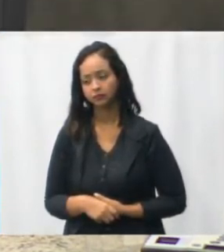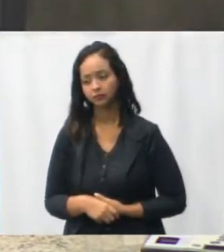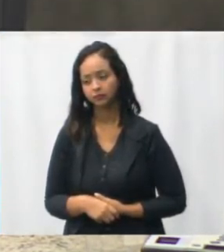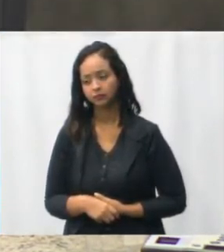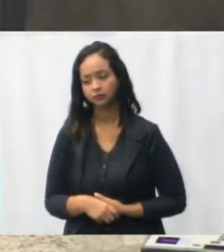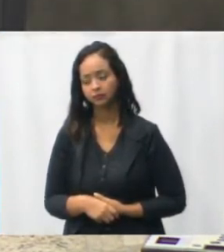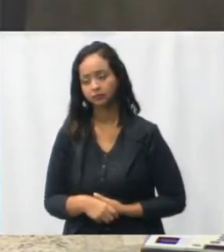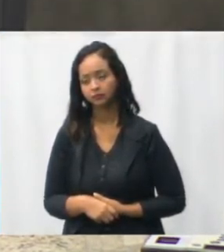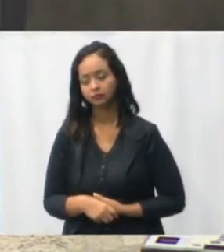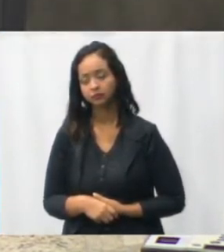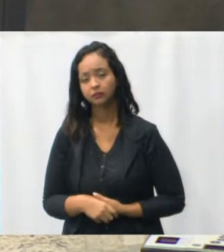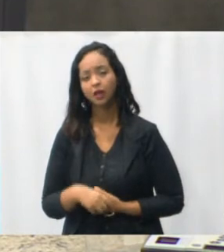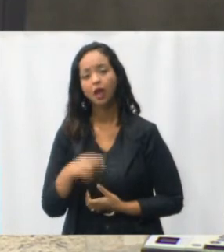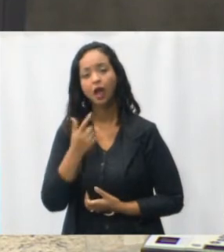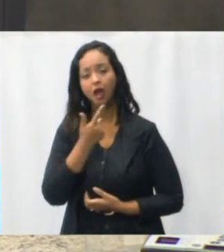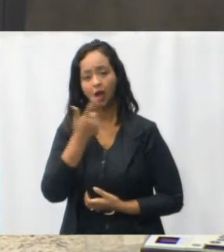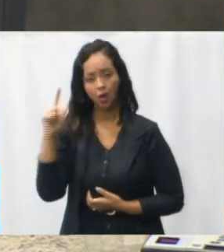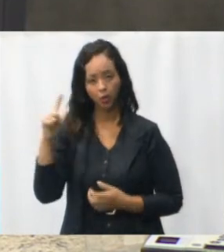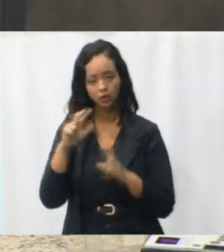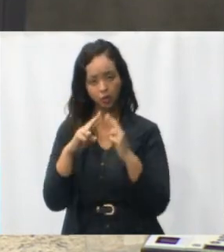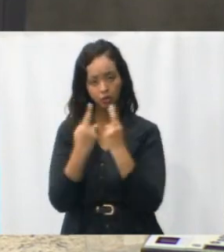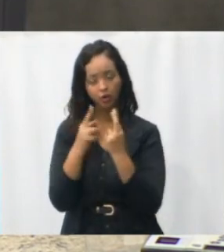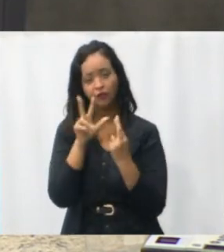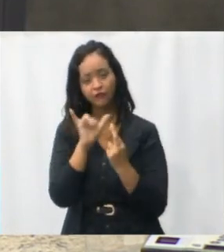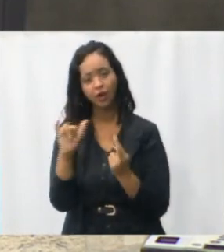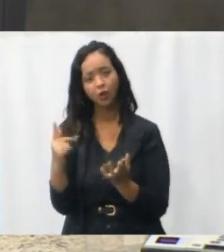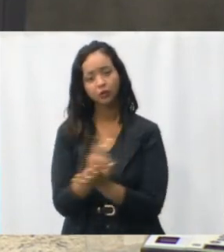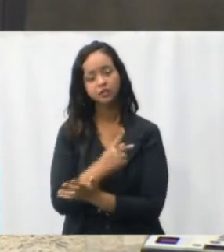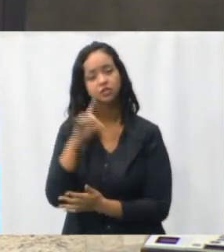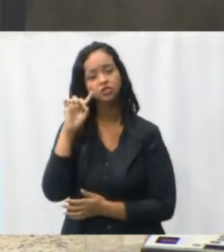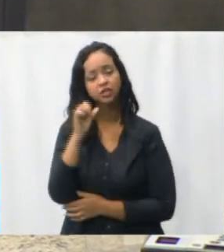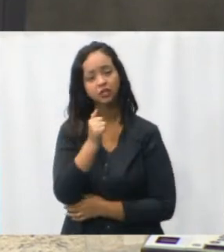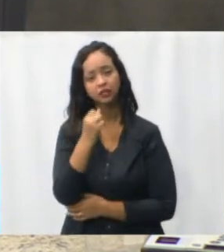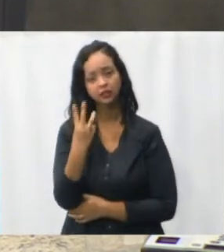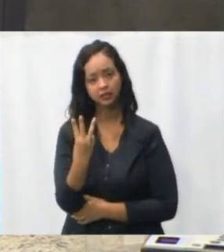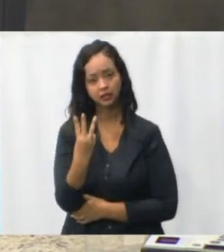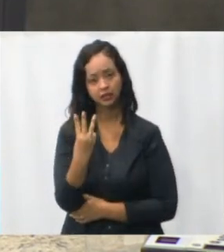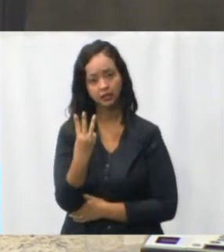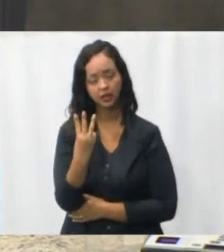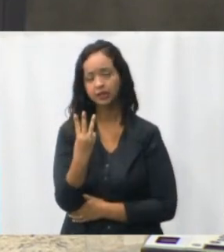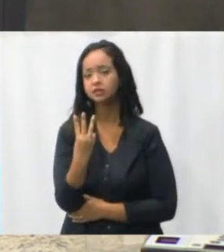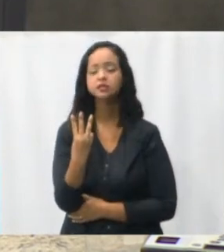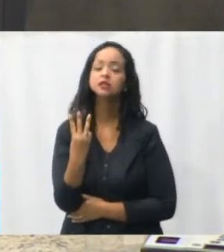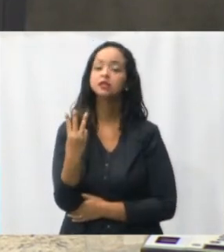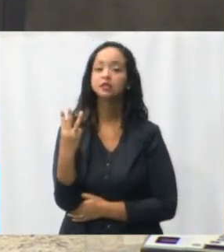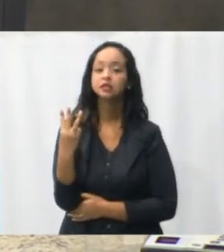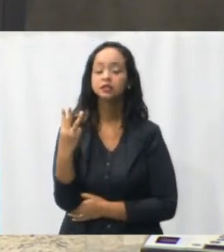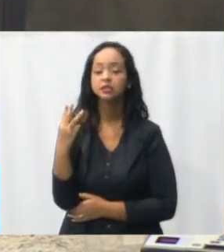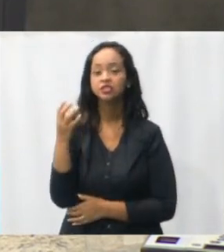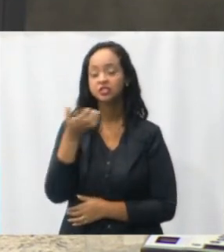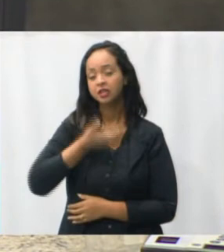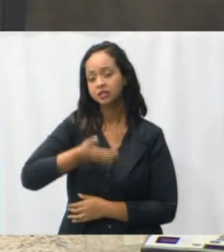A próxima acontecerá no dia 13 de dezembro de 2001, segunda-feira, às 8h30, no